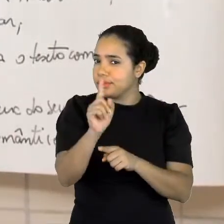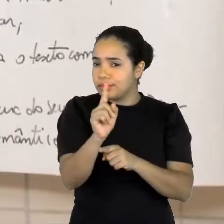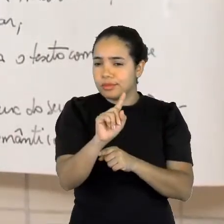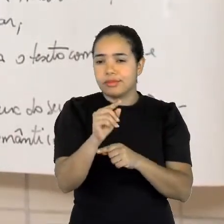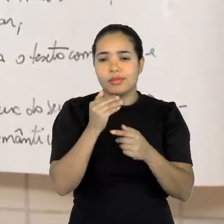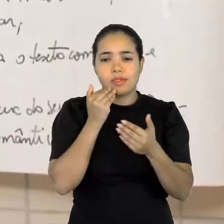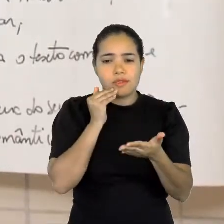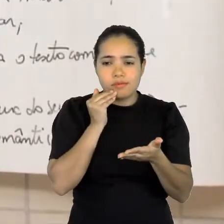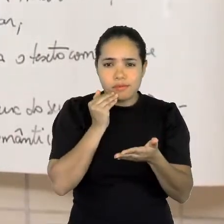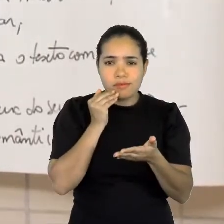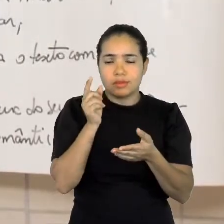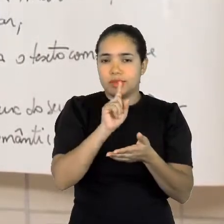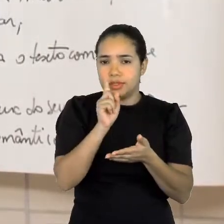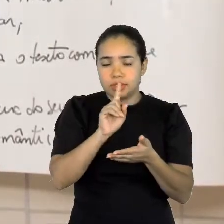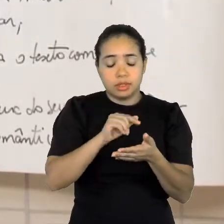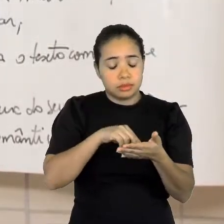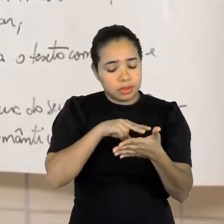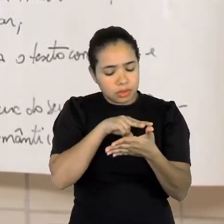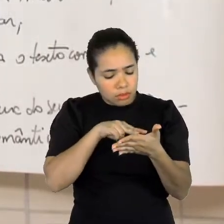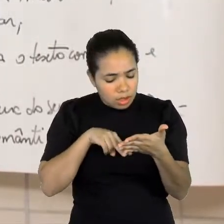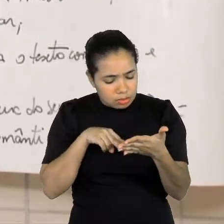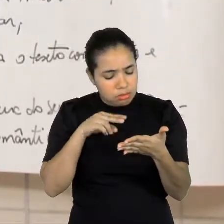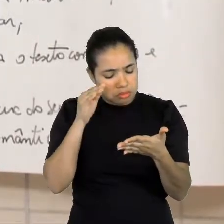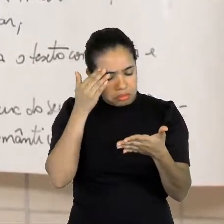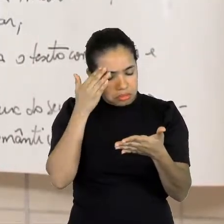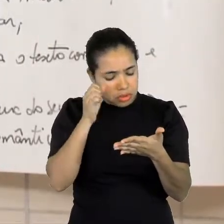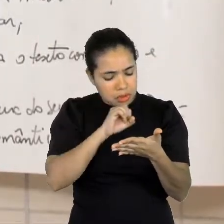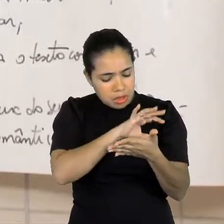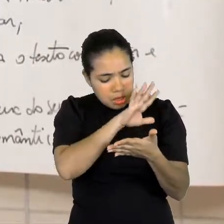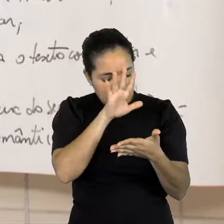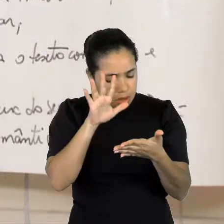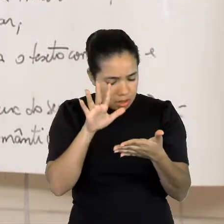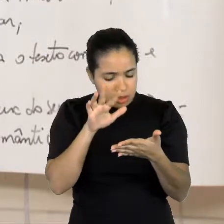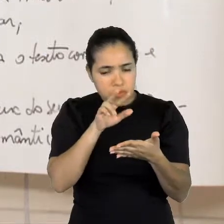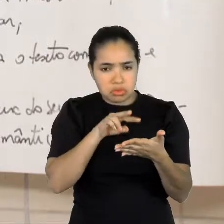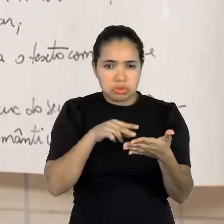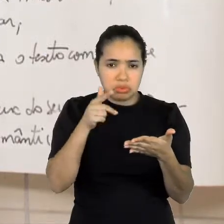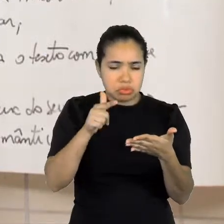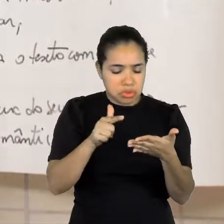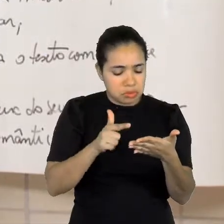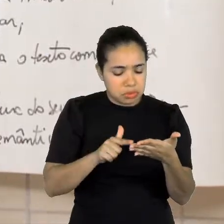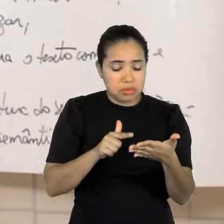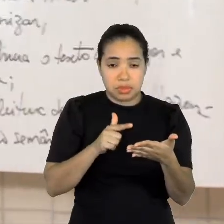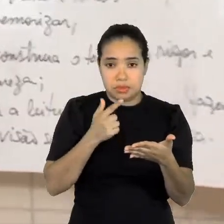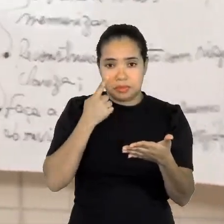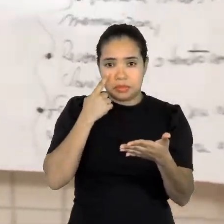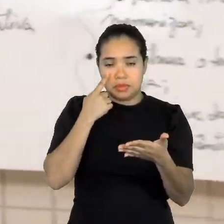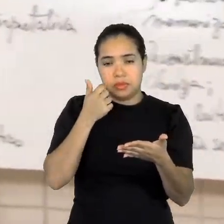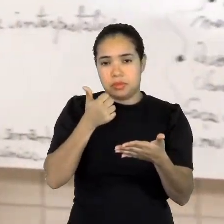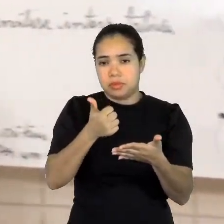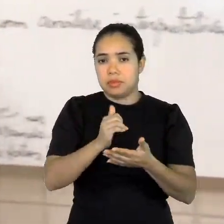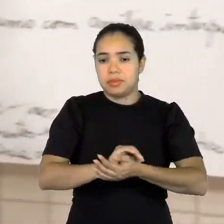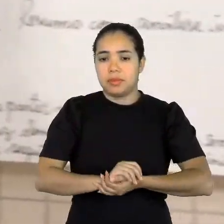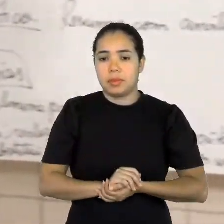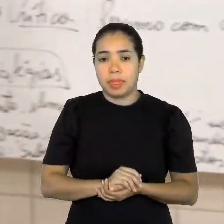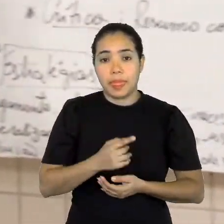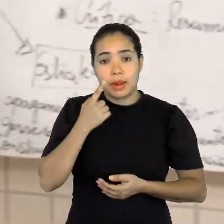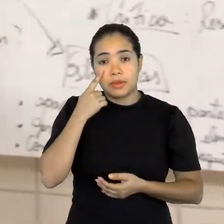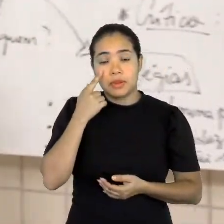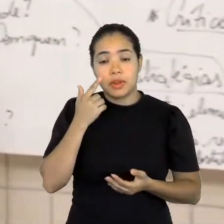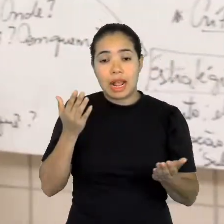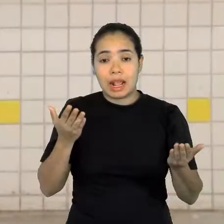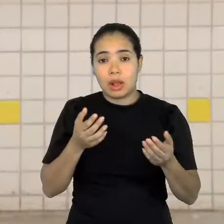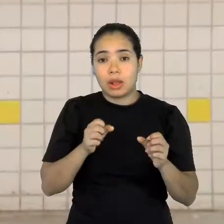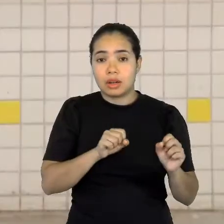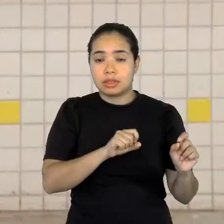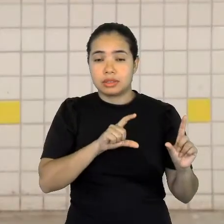uma leitura e ver se o seu texto não contém nenhum erro, tá? Nenhum erro ortográfico. Então vamos lá agora para os